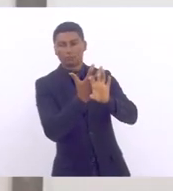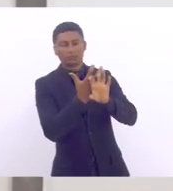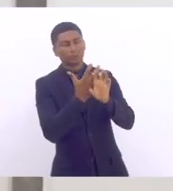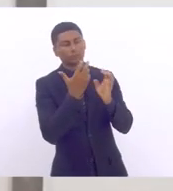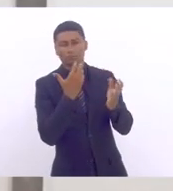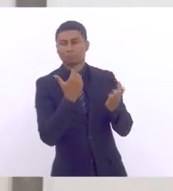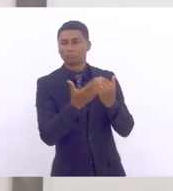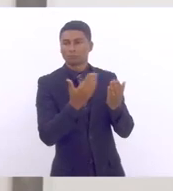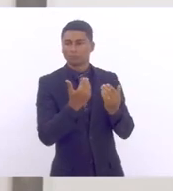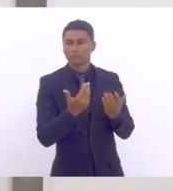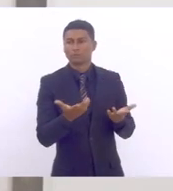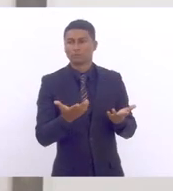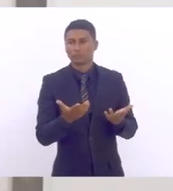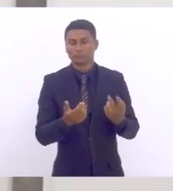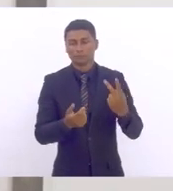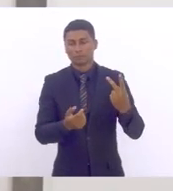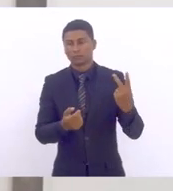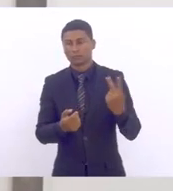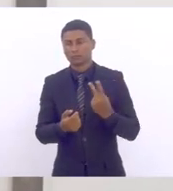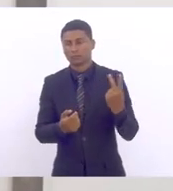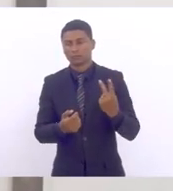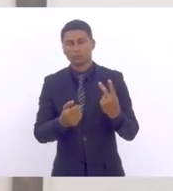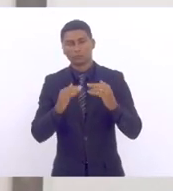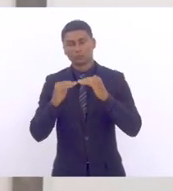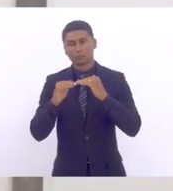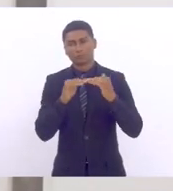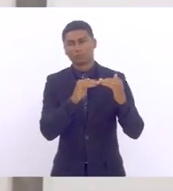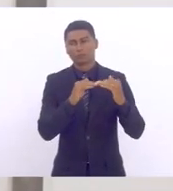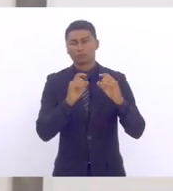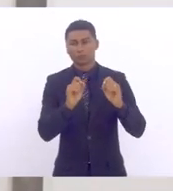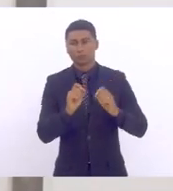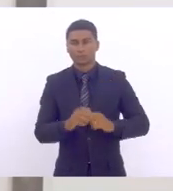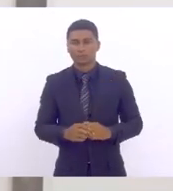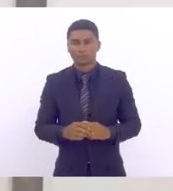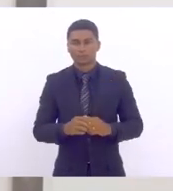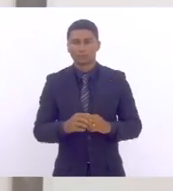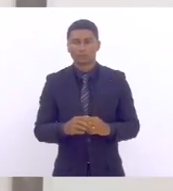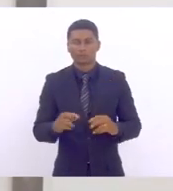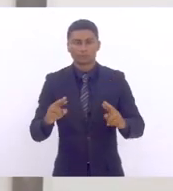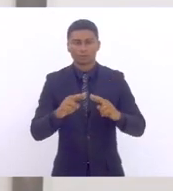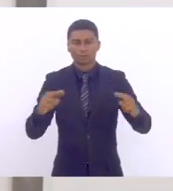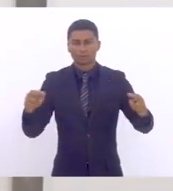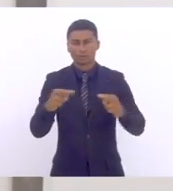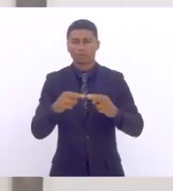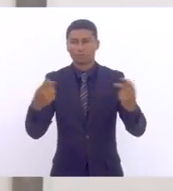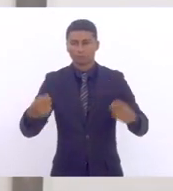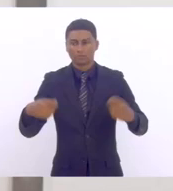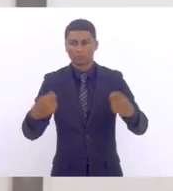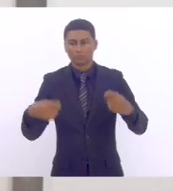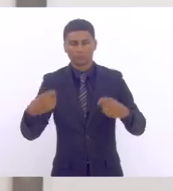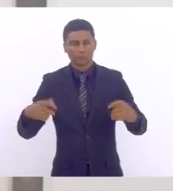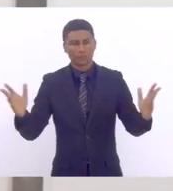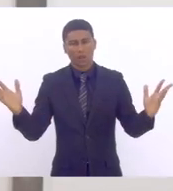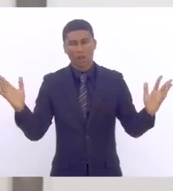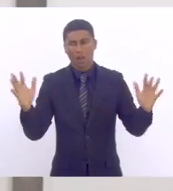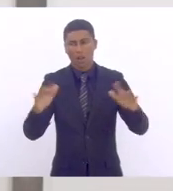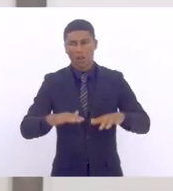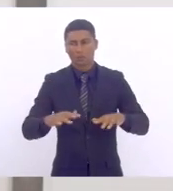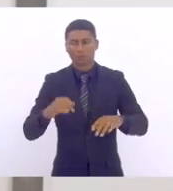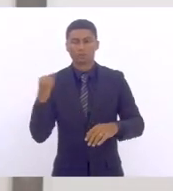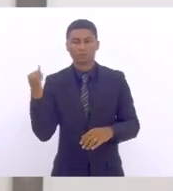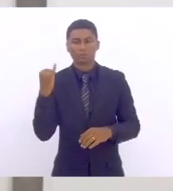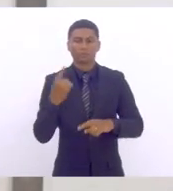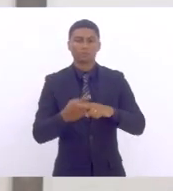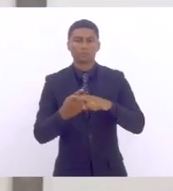consenso entre eu e o promotor de que esse debate deveria ser amplo. Tinha que ser amplo para que todas